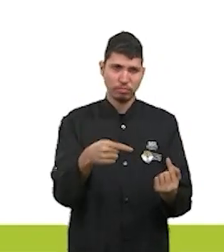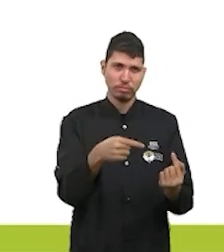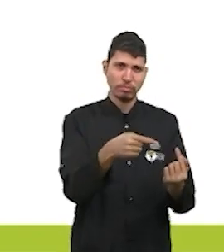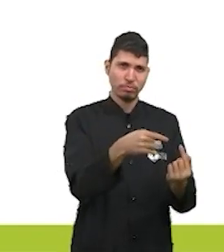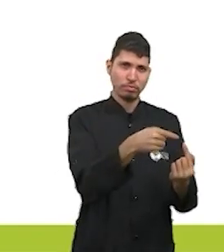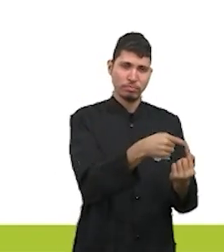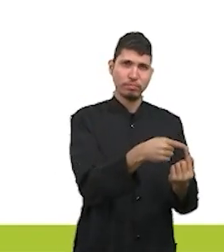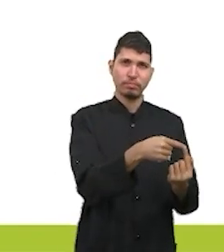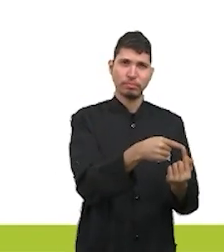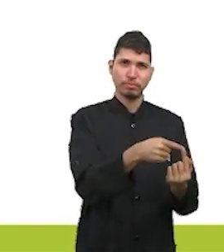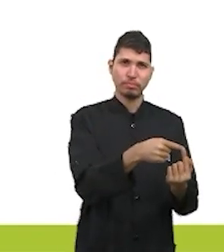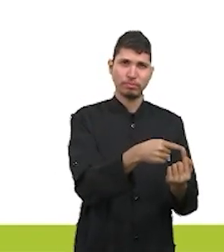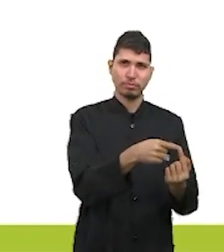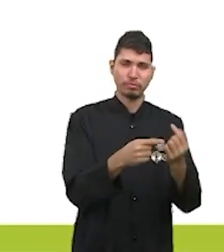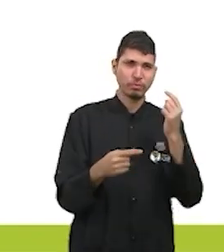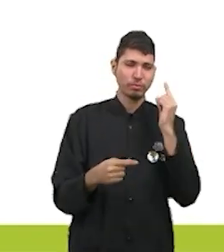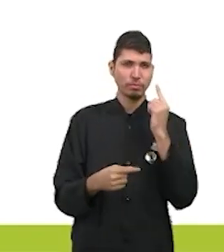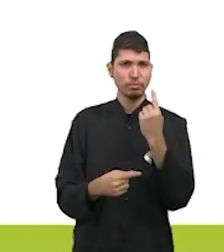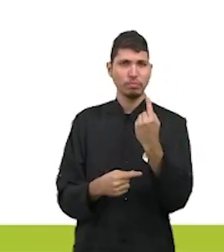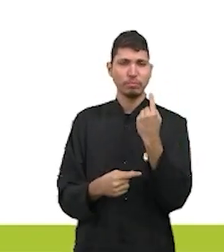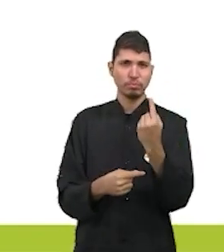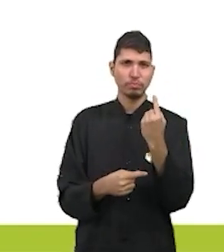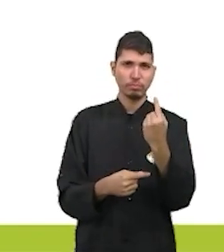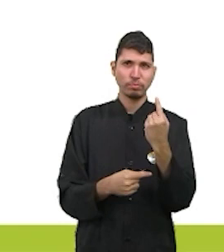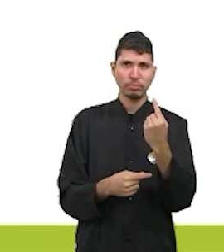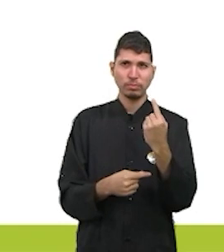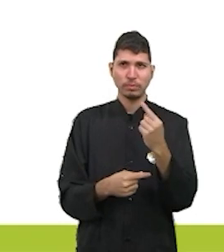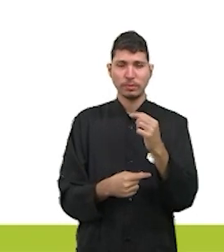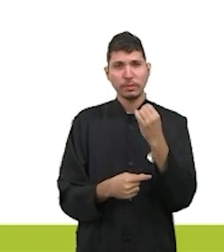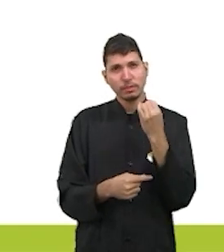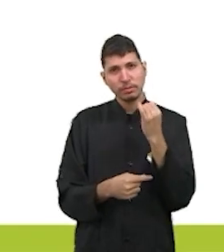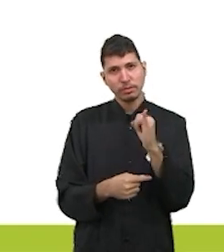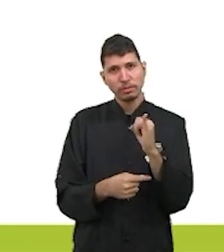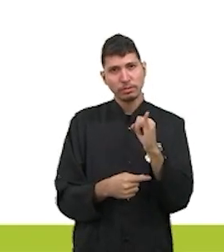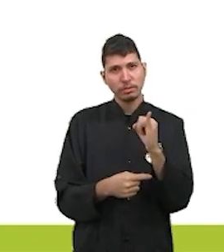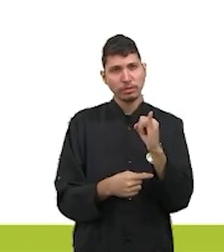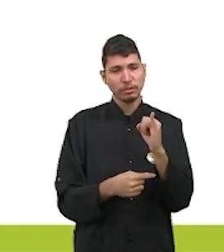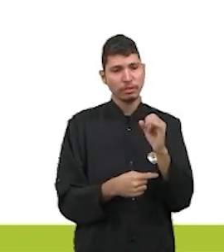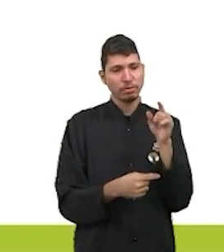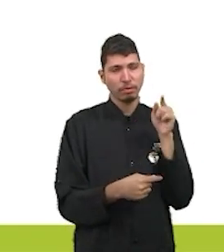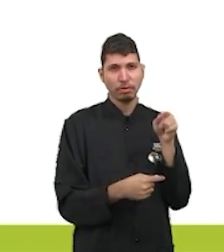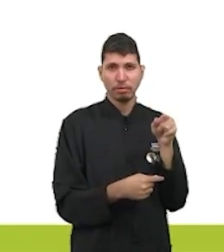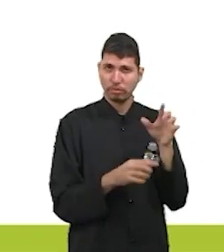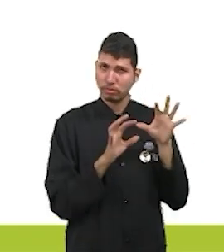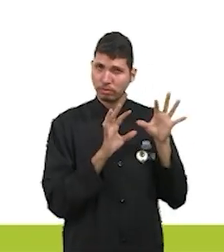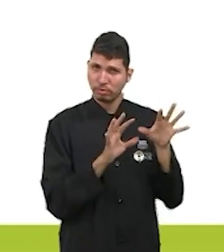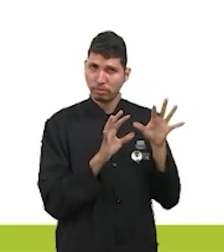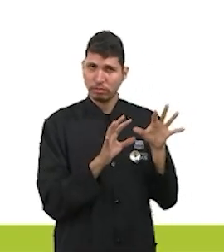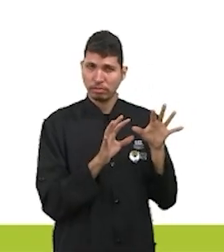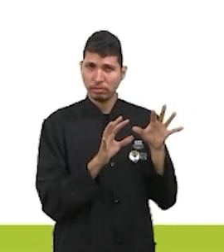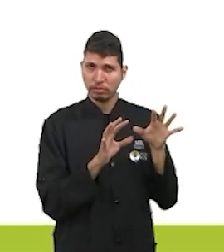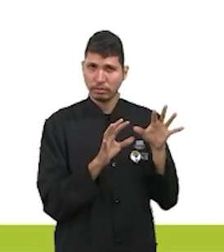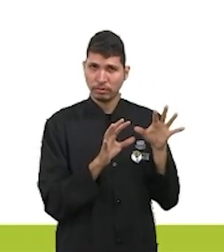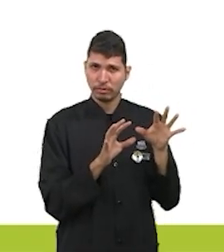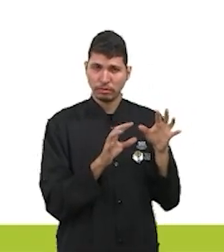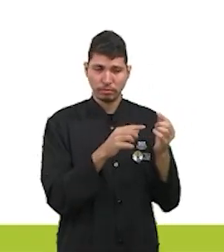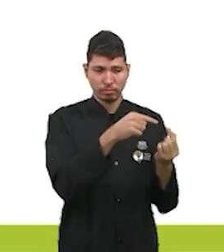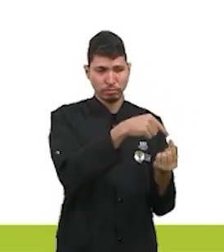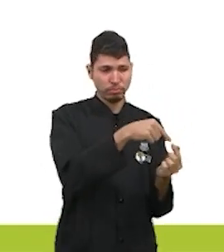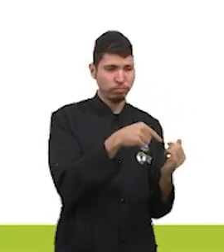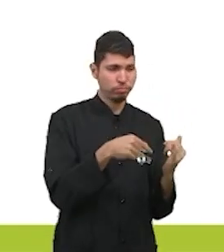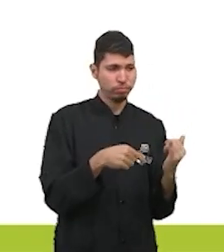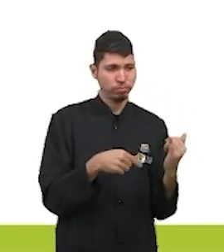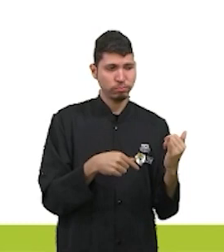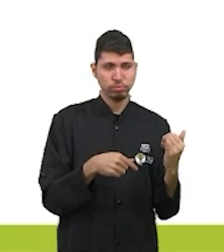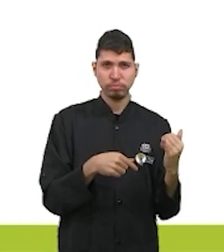essa parte do circuito esquematizado, tá? Quando eu tenho algo ligado em série, ok? O que que